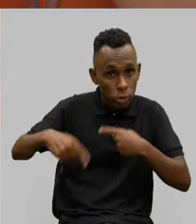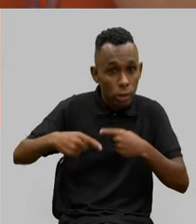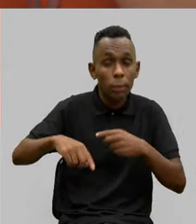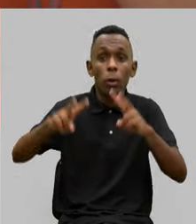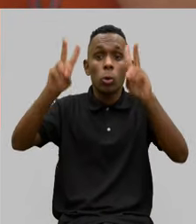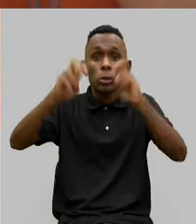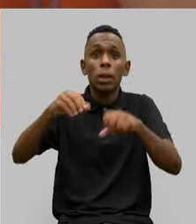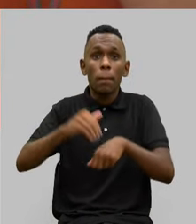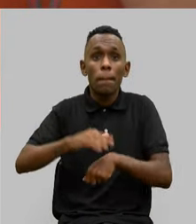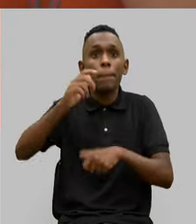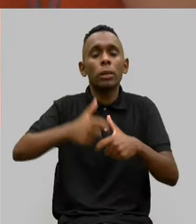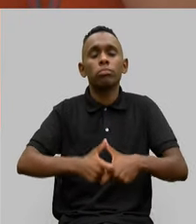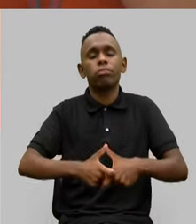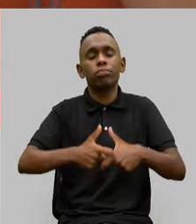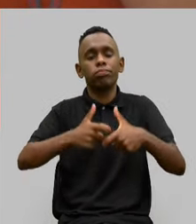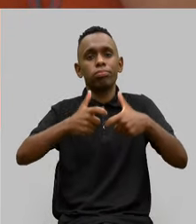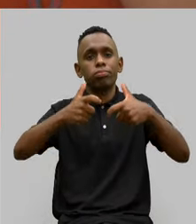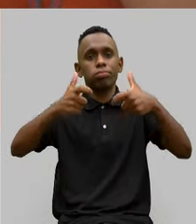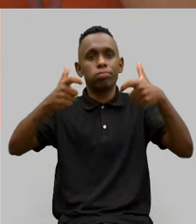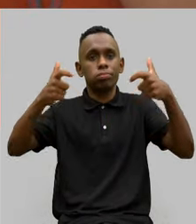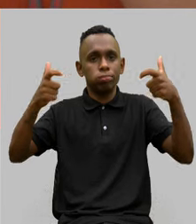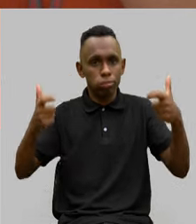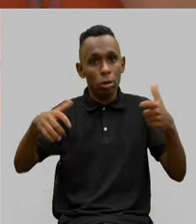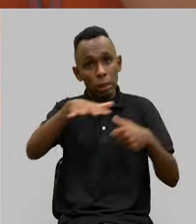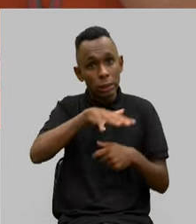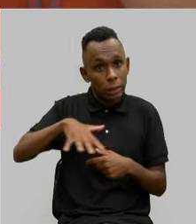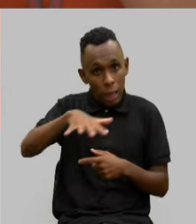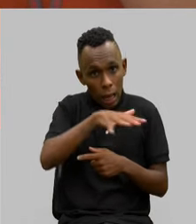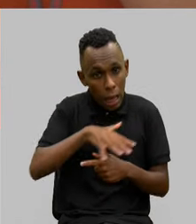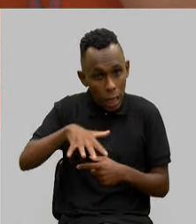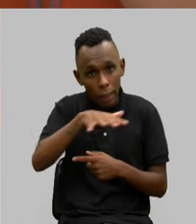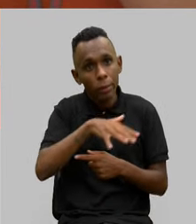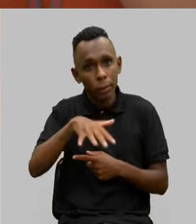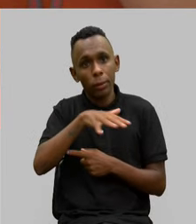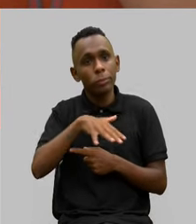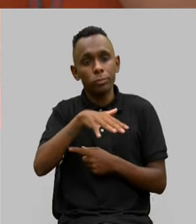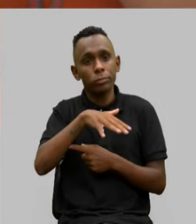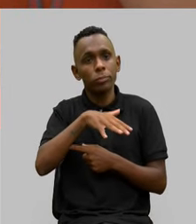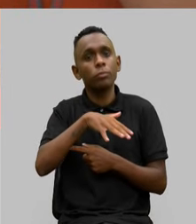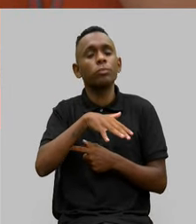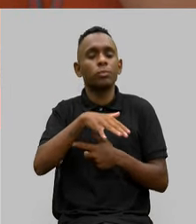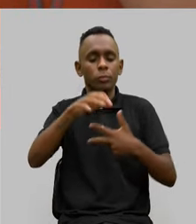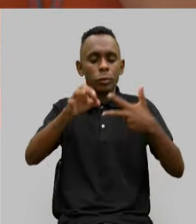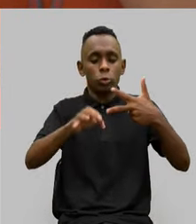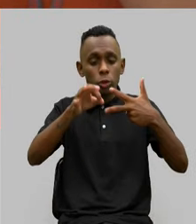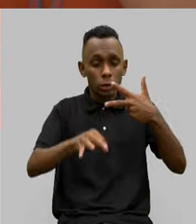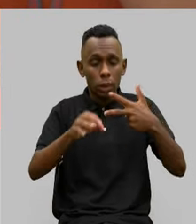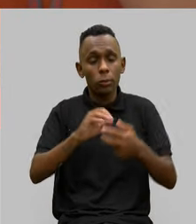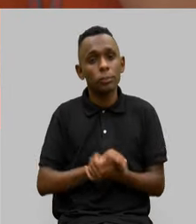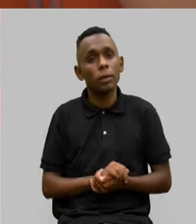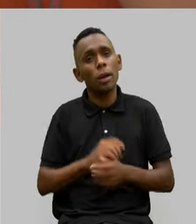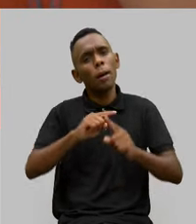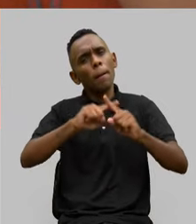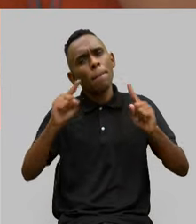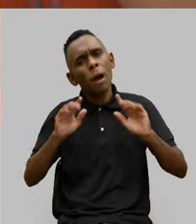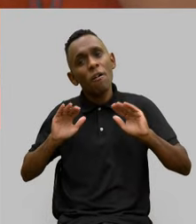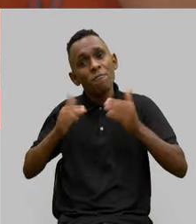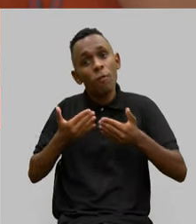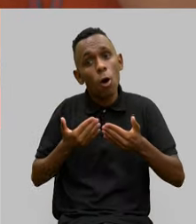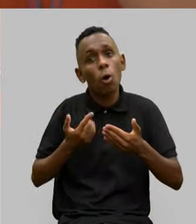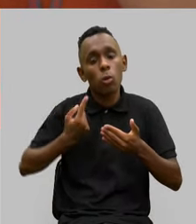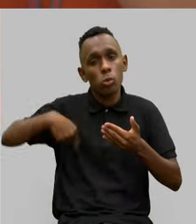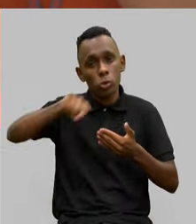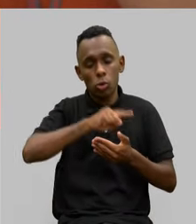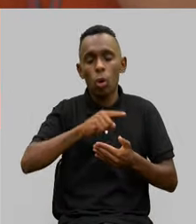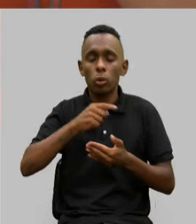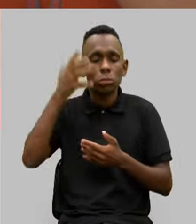cada vez chamando mais atenção no âmbito do poder judiciário né mas a gente vai focar aqui a nossa